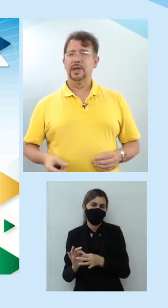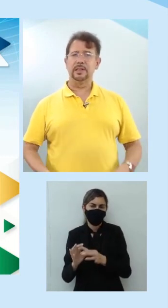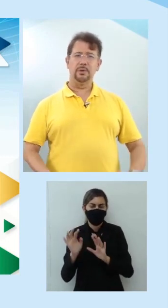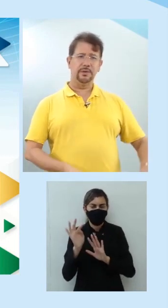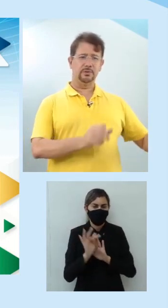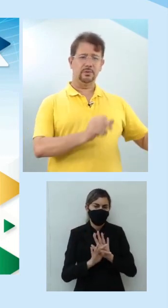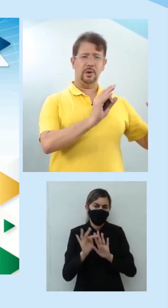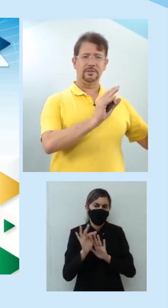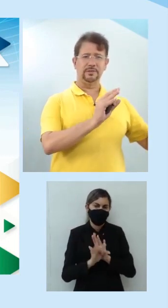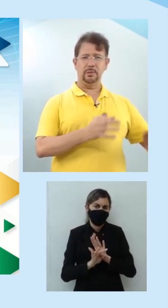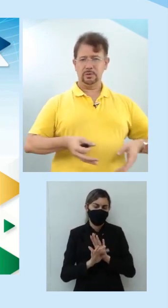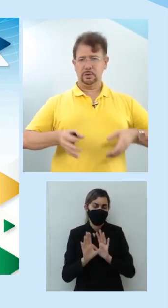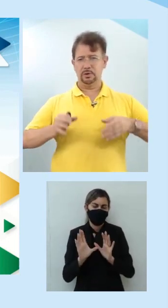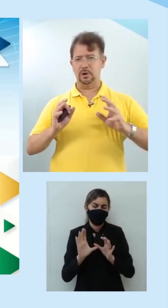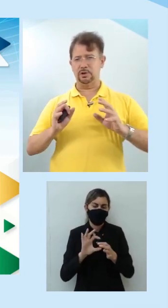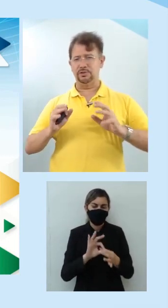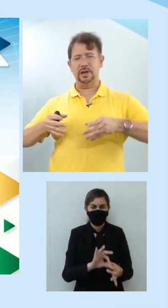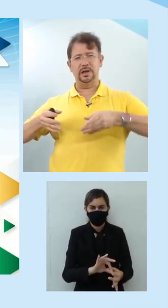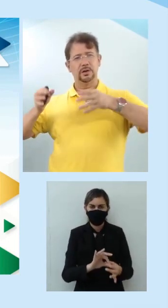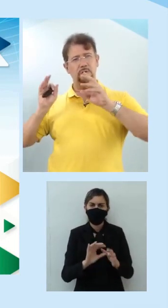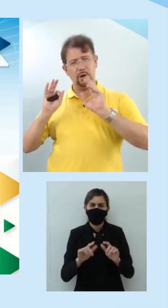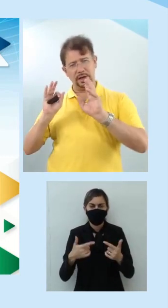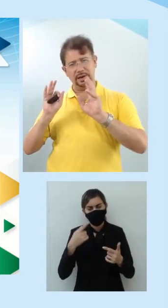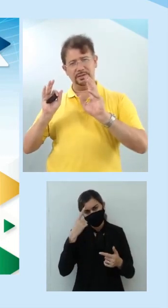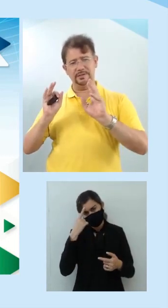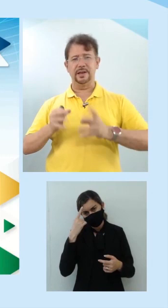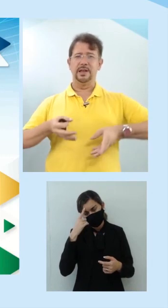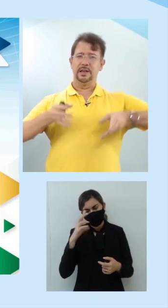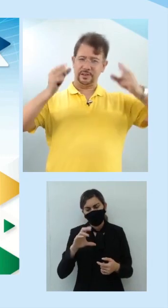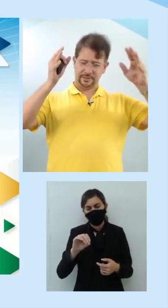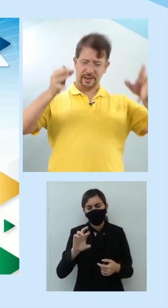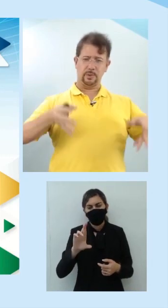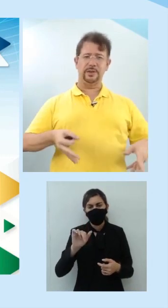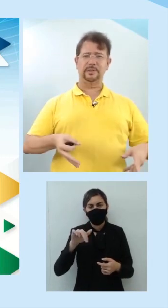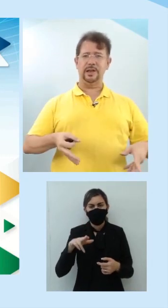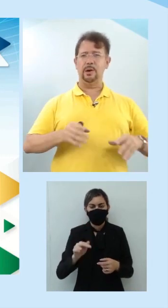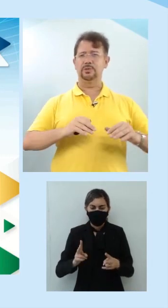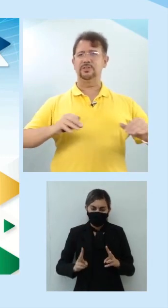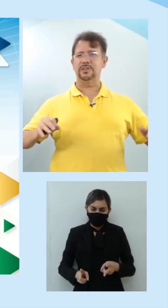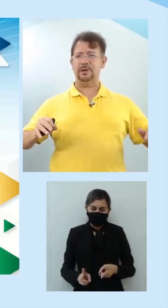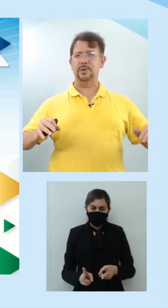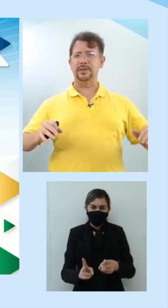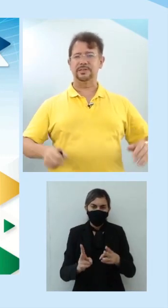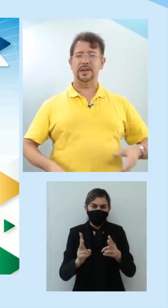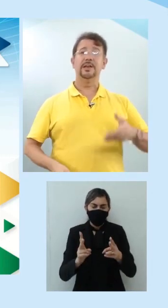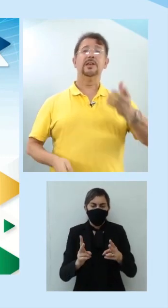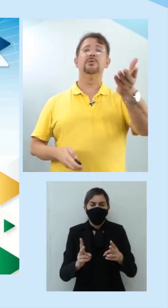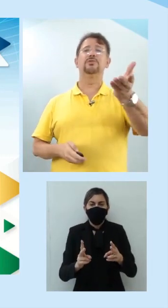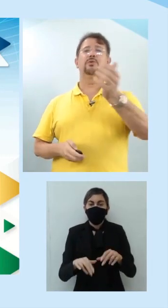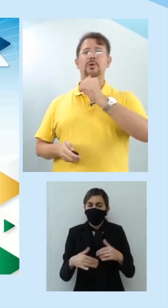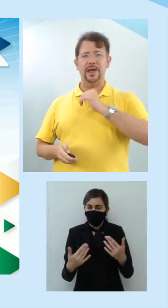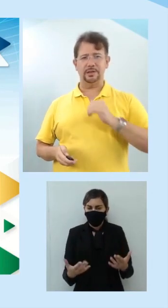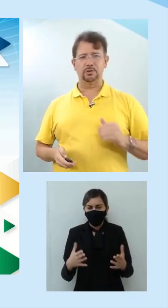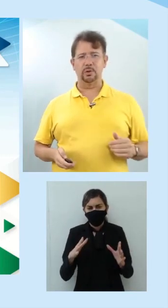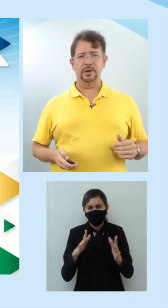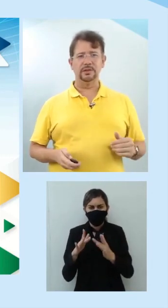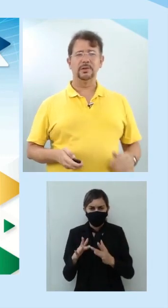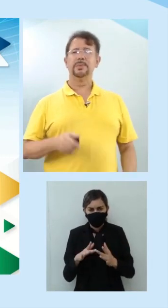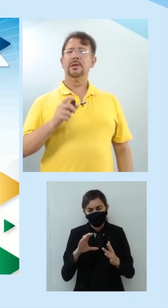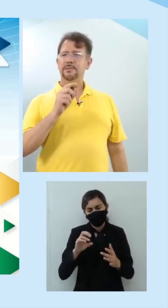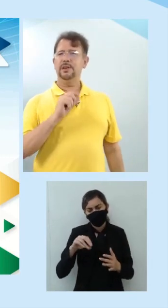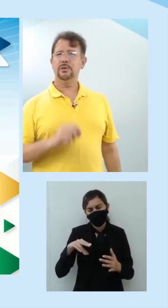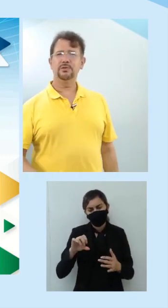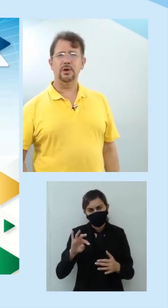texto. Então vejam, coesão, lógica, coerência, sequencial, sequência e os